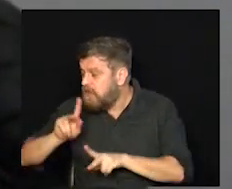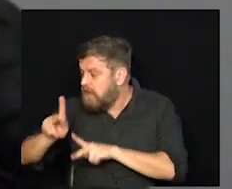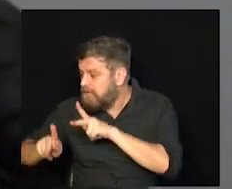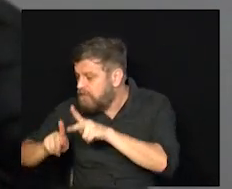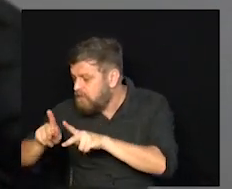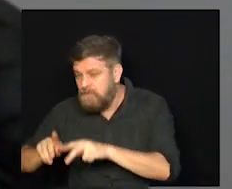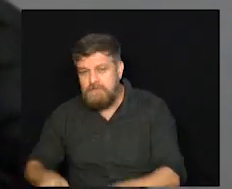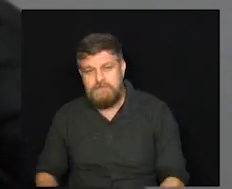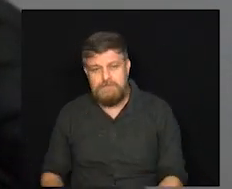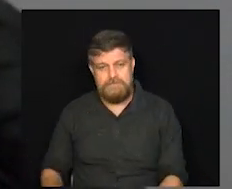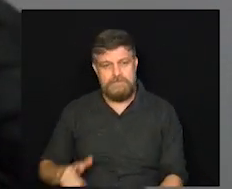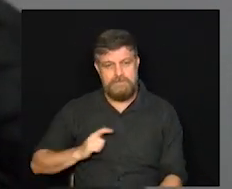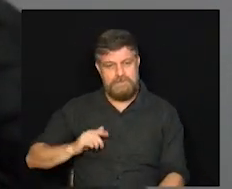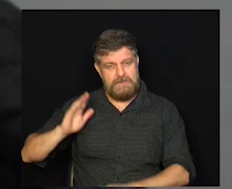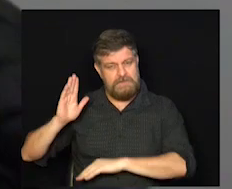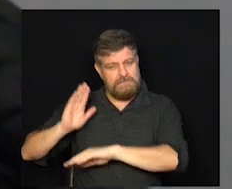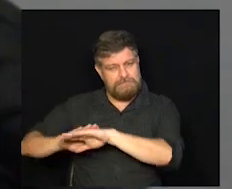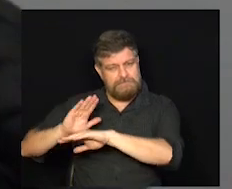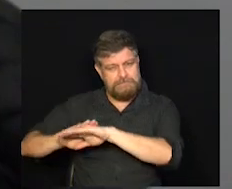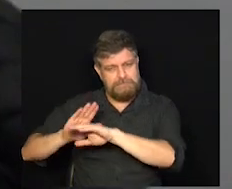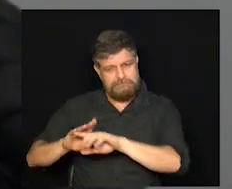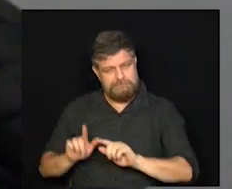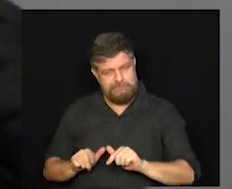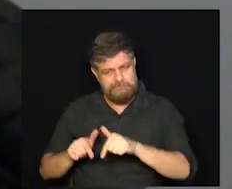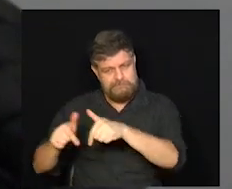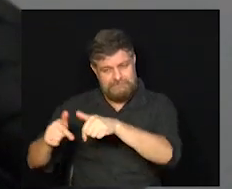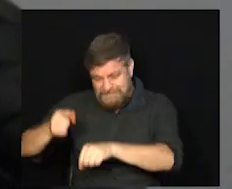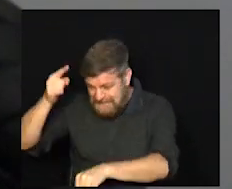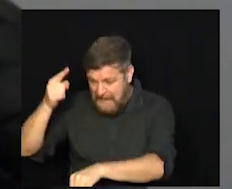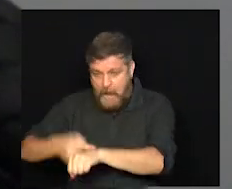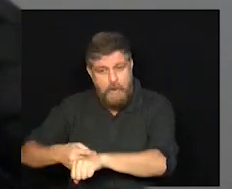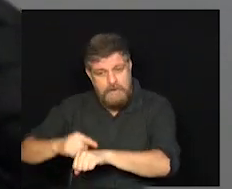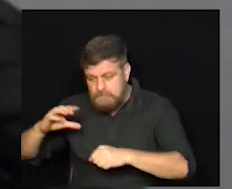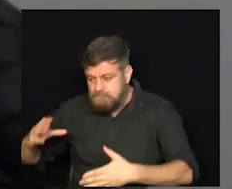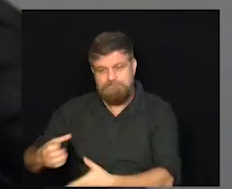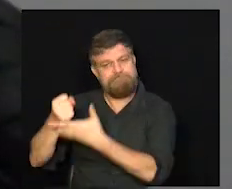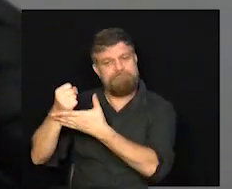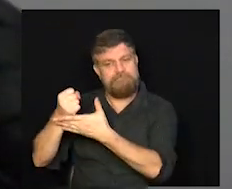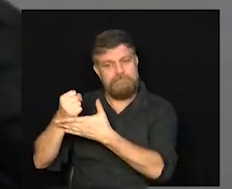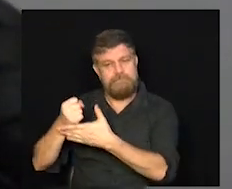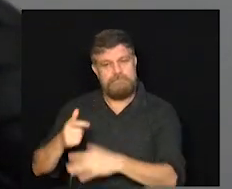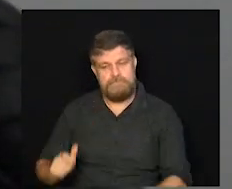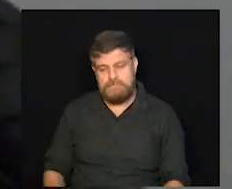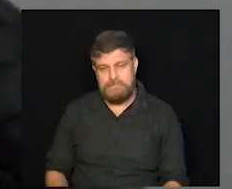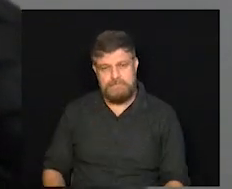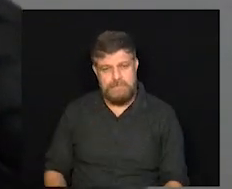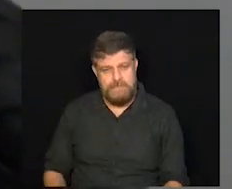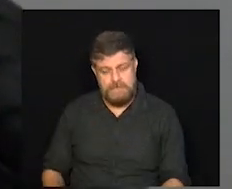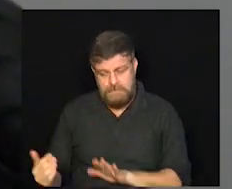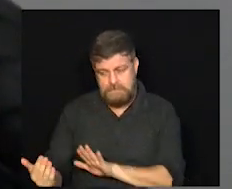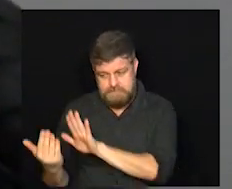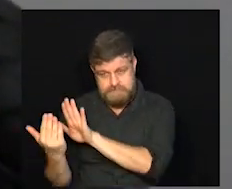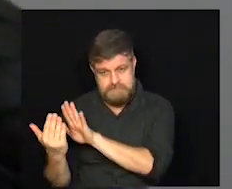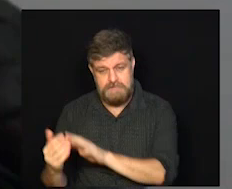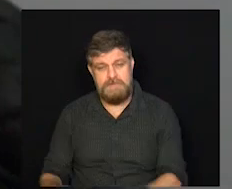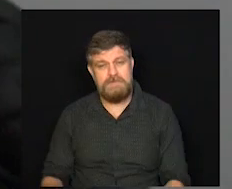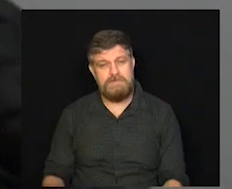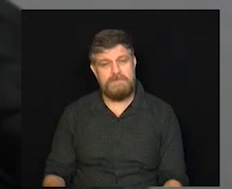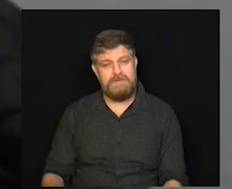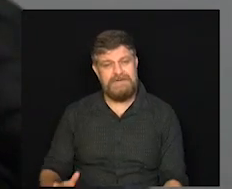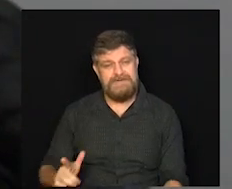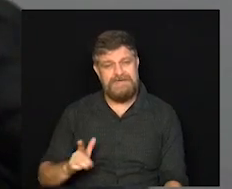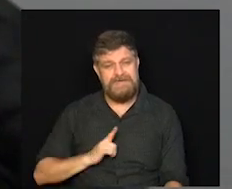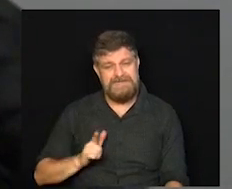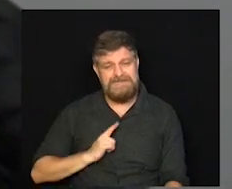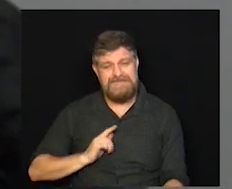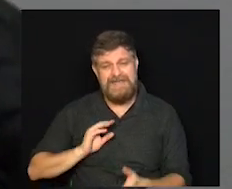sem dúvida atuando de uma maneira emergente diante dessas necessidades. Existe um hiato,